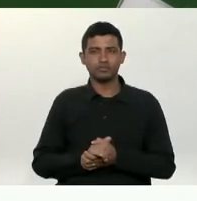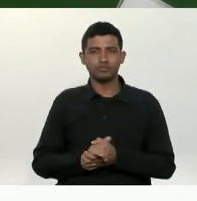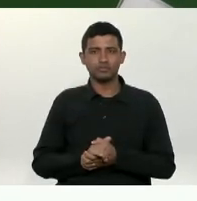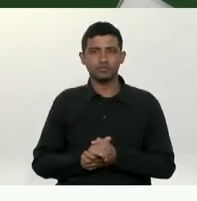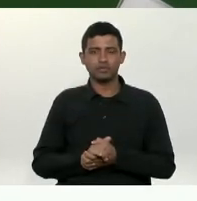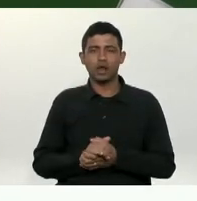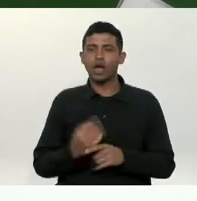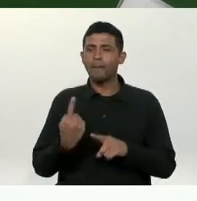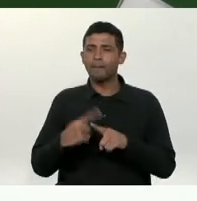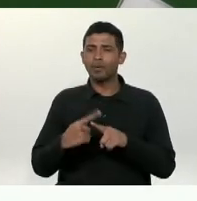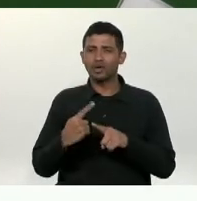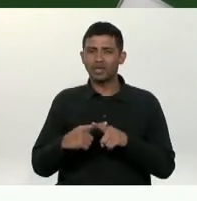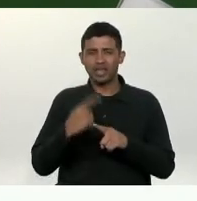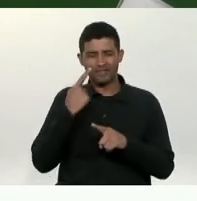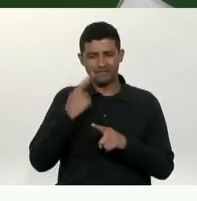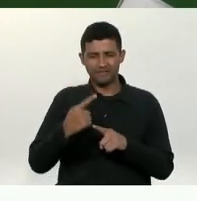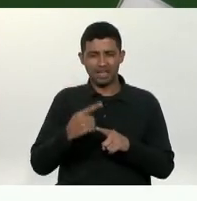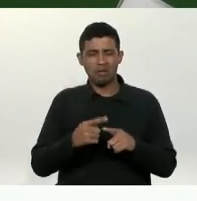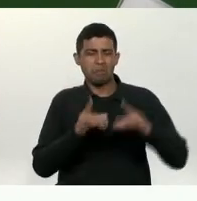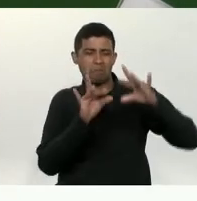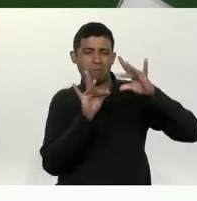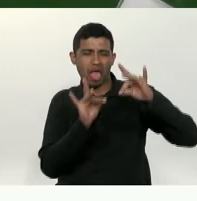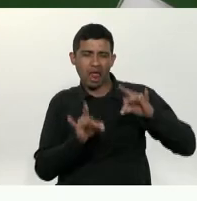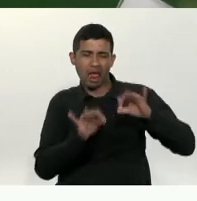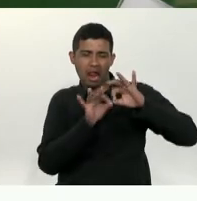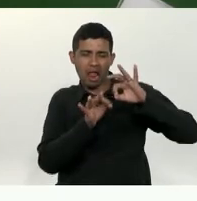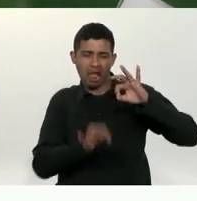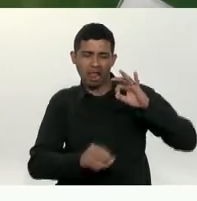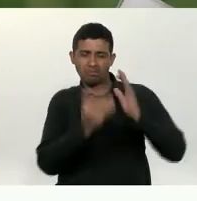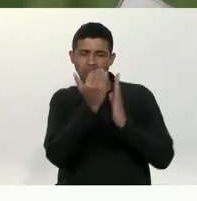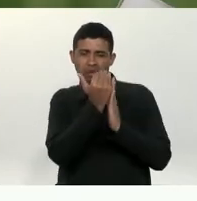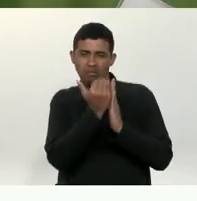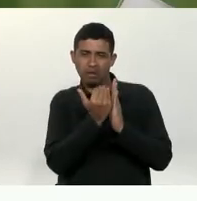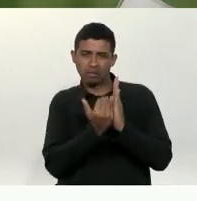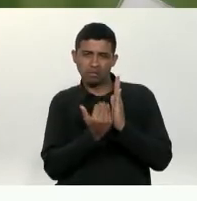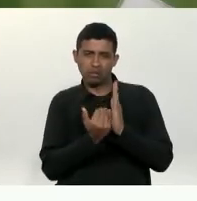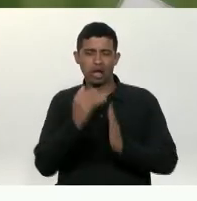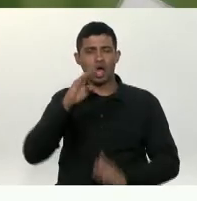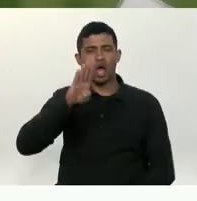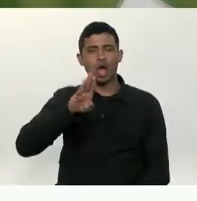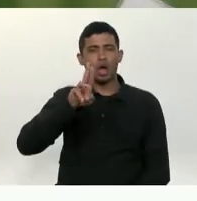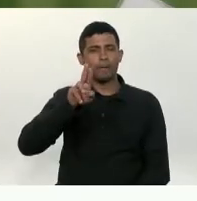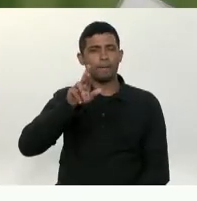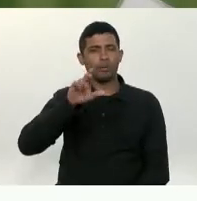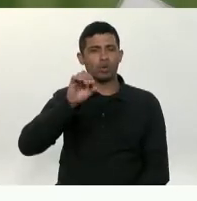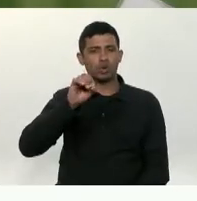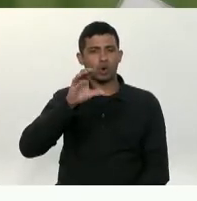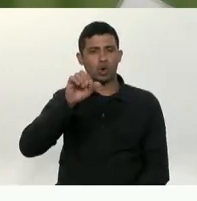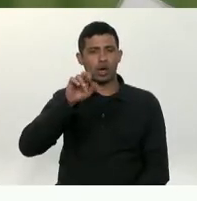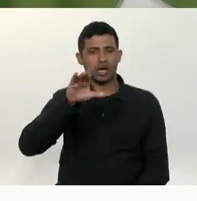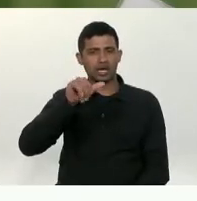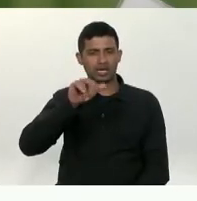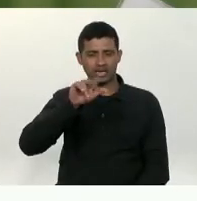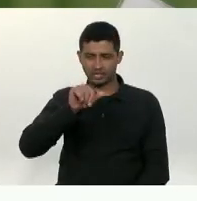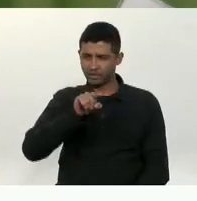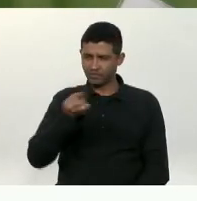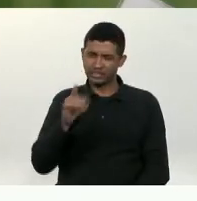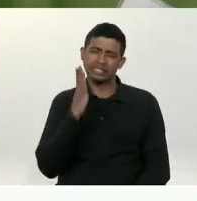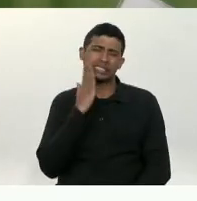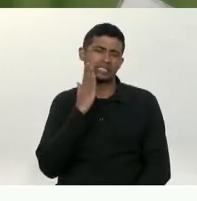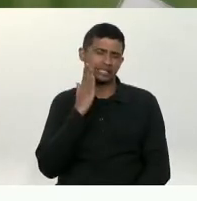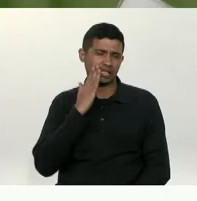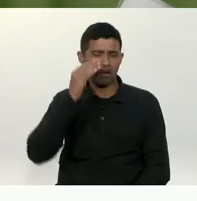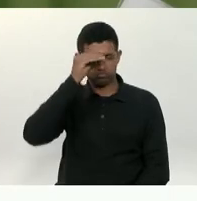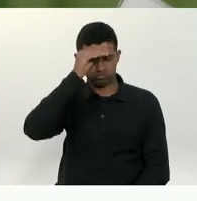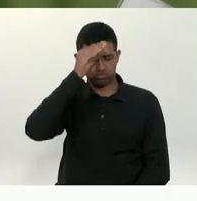página da burocracia e, Vossa Excelência que conhece bem, efetuar um ajuste de